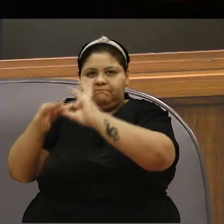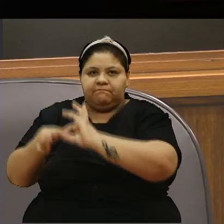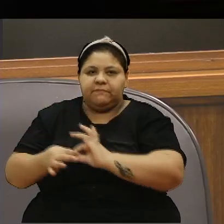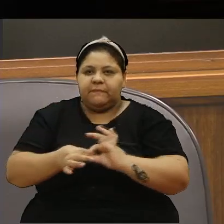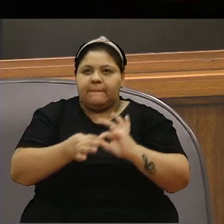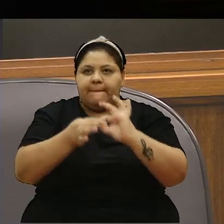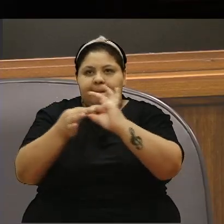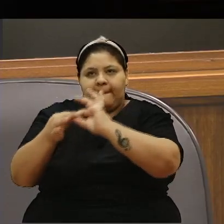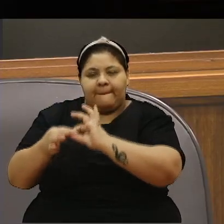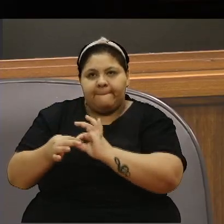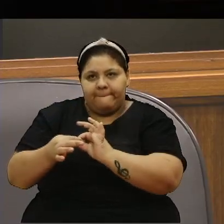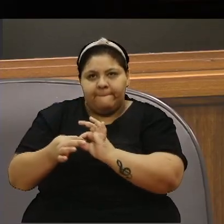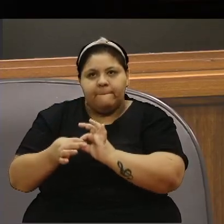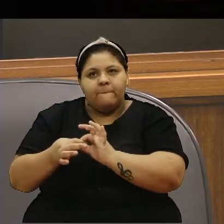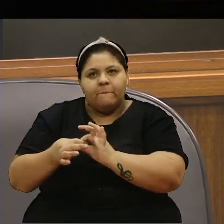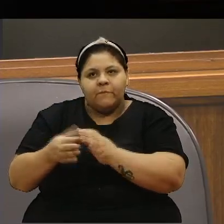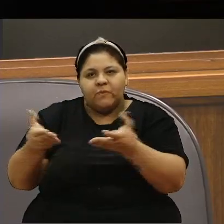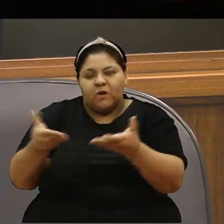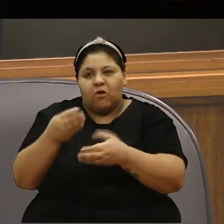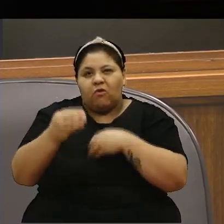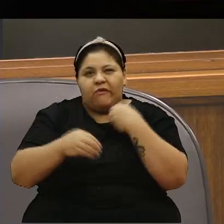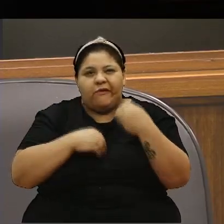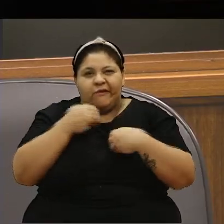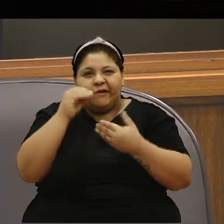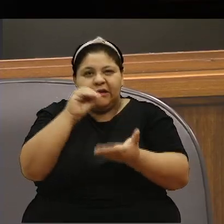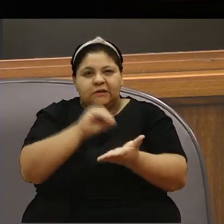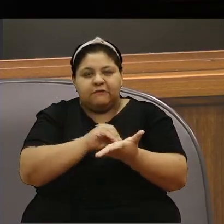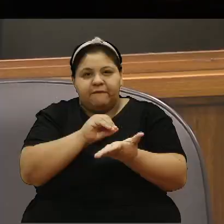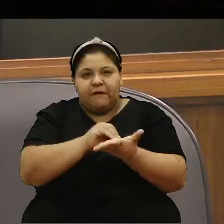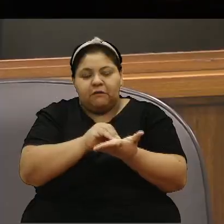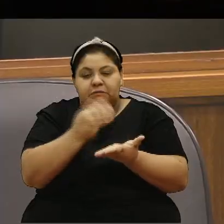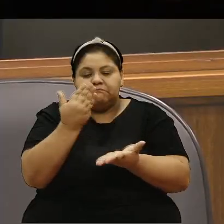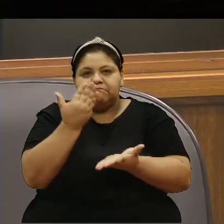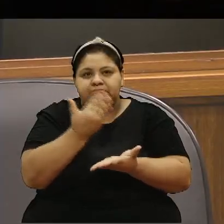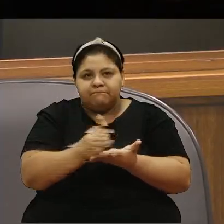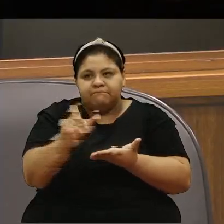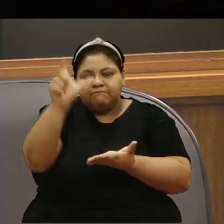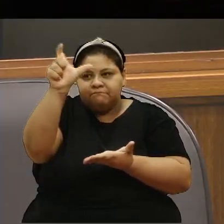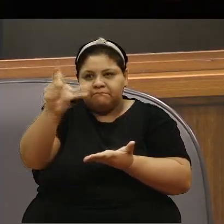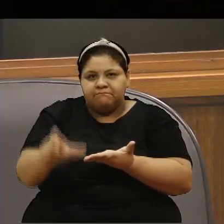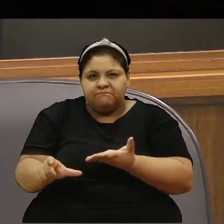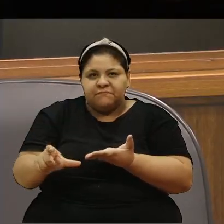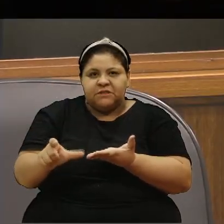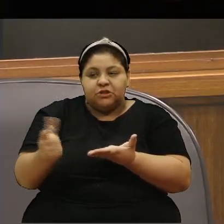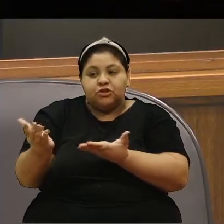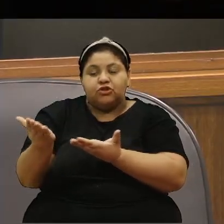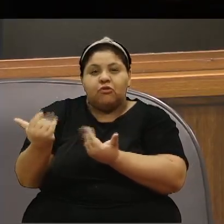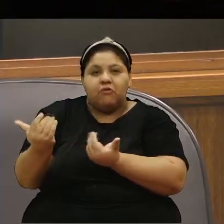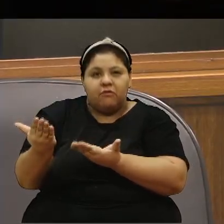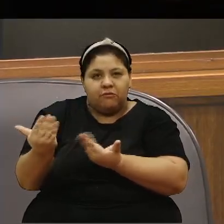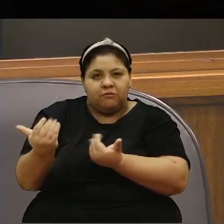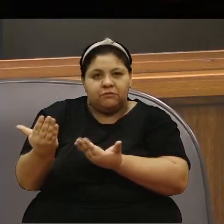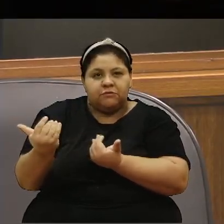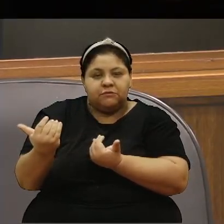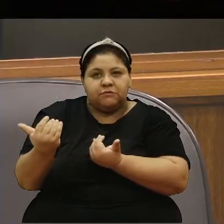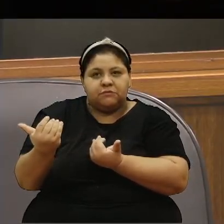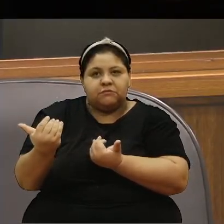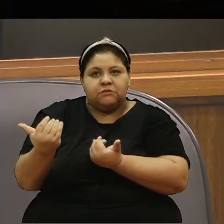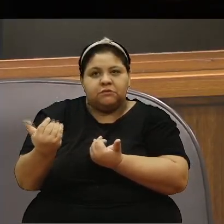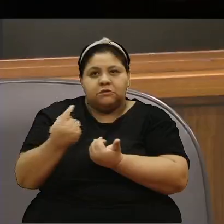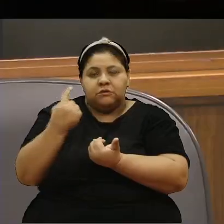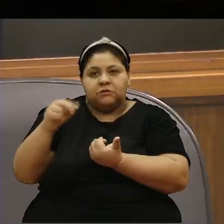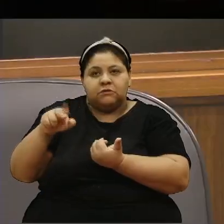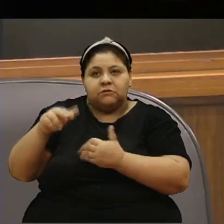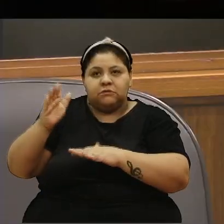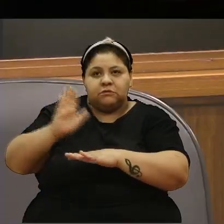peço a palavra, senhor presidente. Está sentindo a falta e a perda de uma pessoa tão jovem, um dos